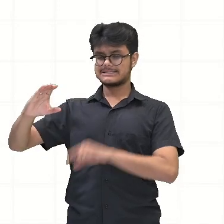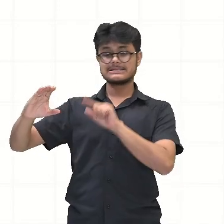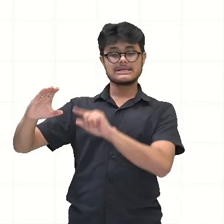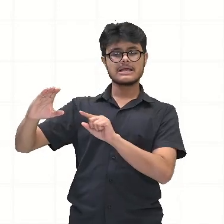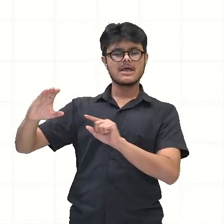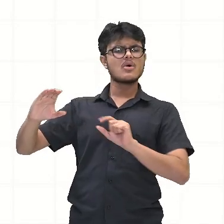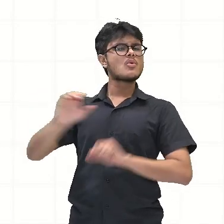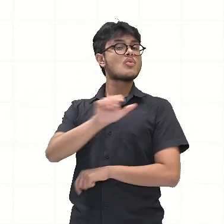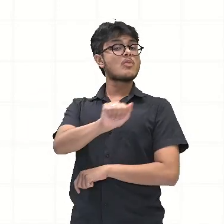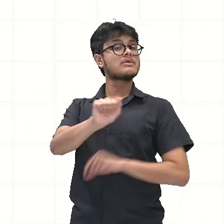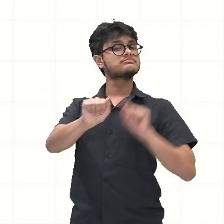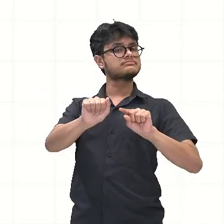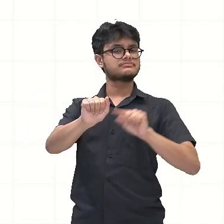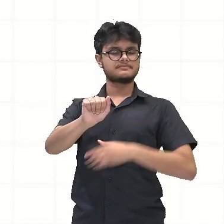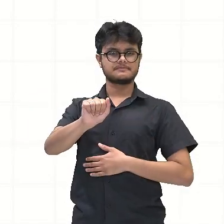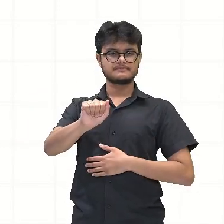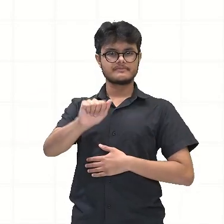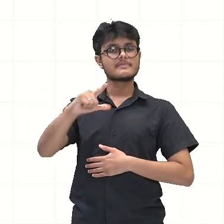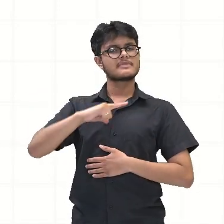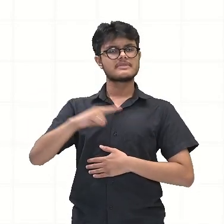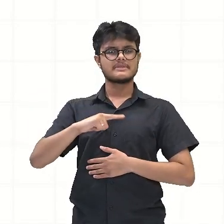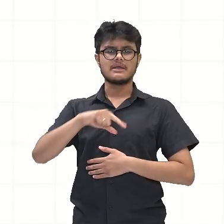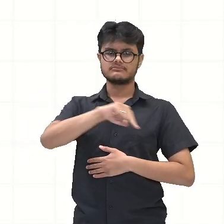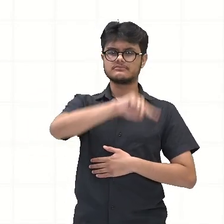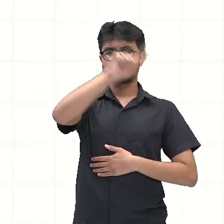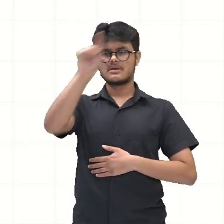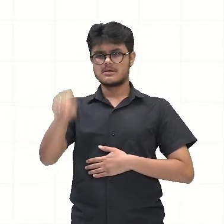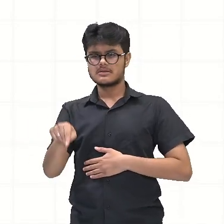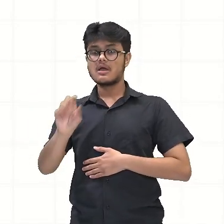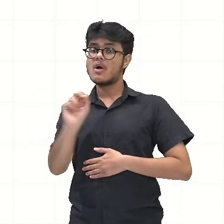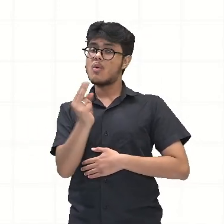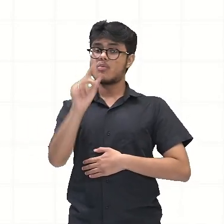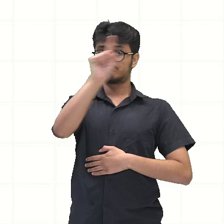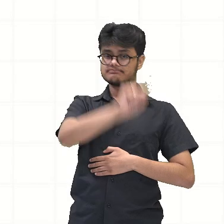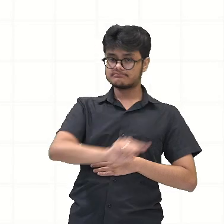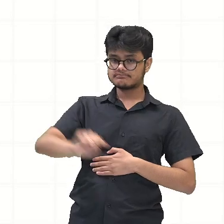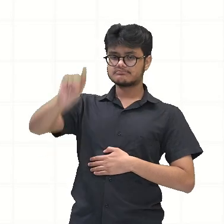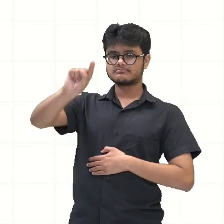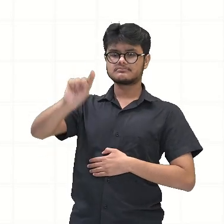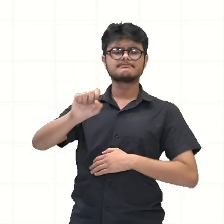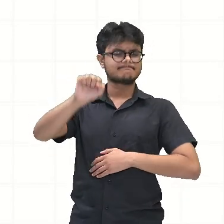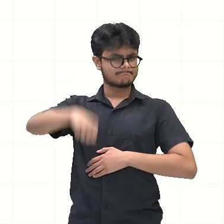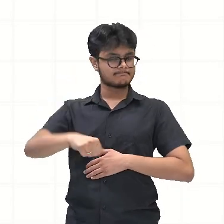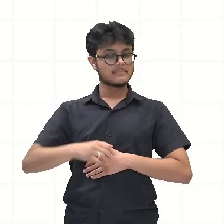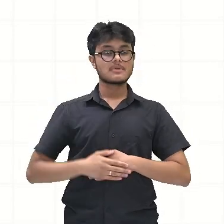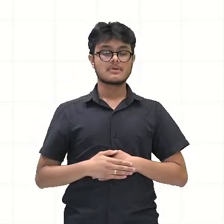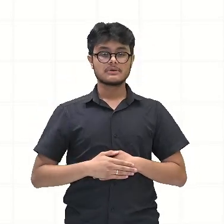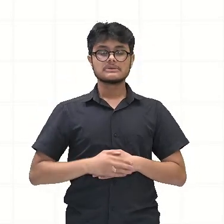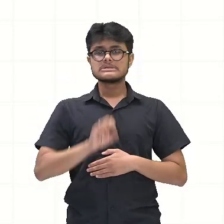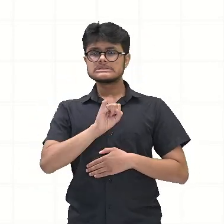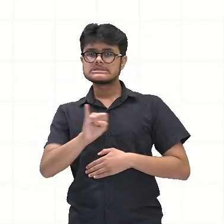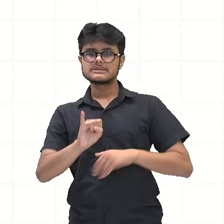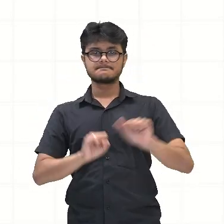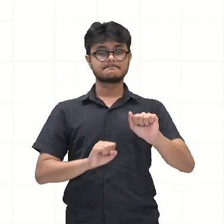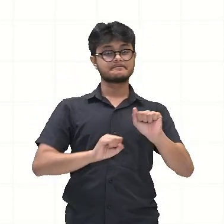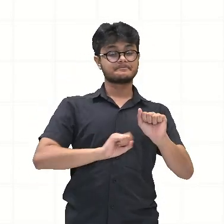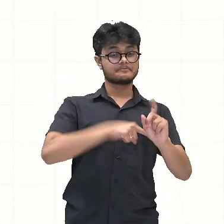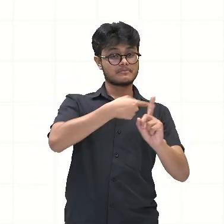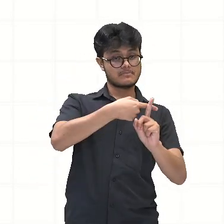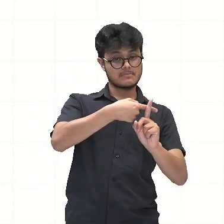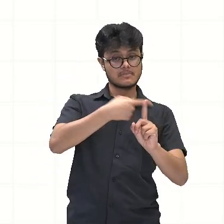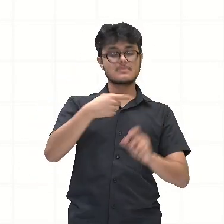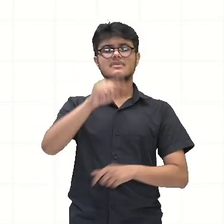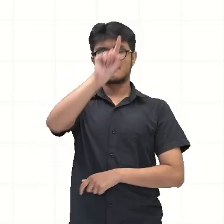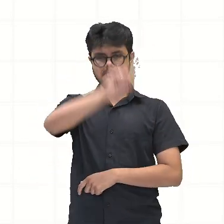o A determina? A abertura, se a concavidade vai ser para cima ou se a concavidade vai ser para baixo. Se o A for positivo, ou